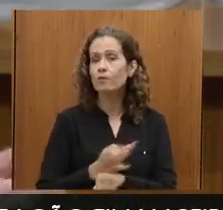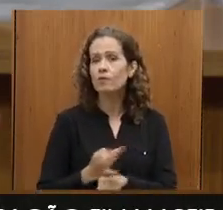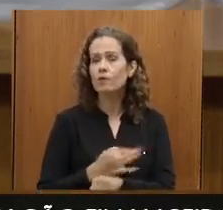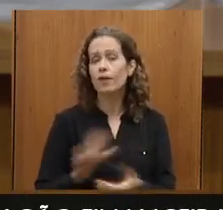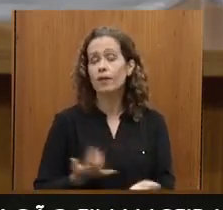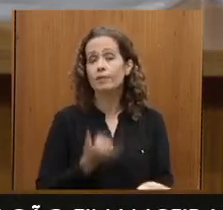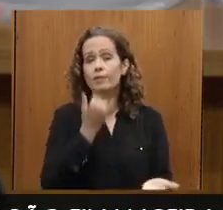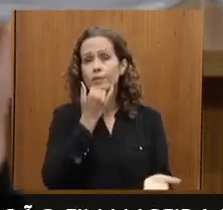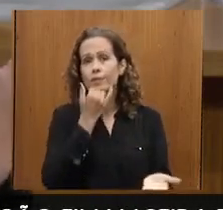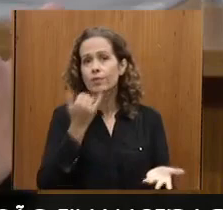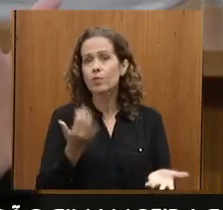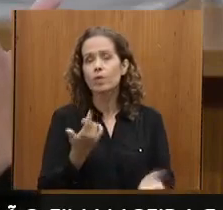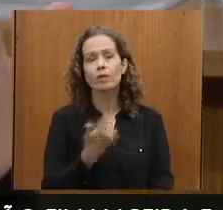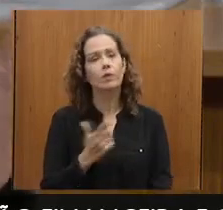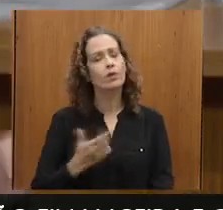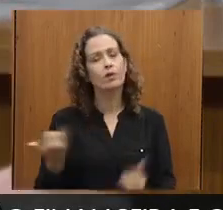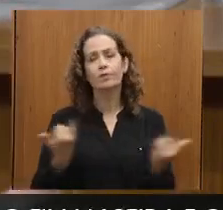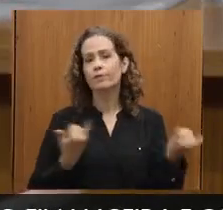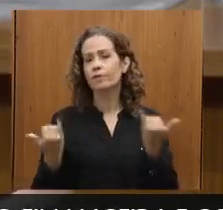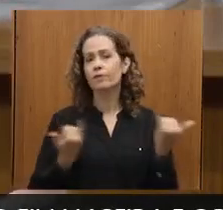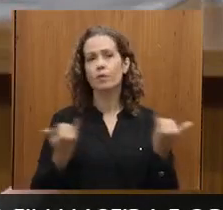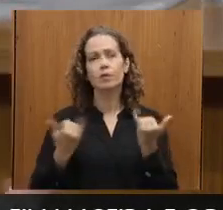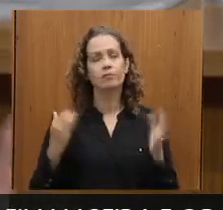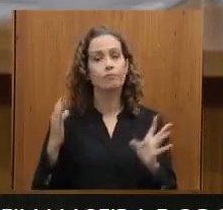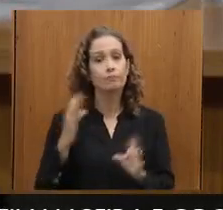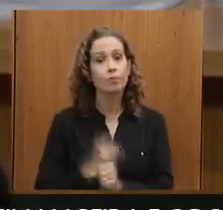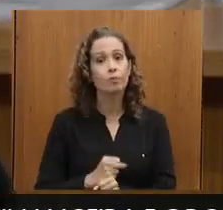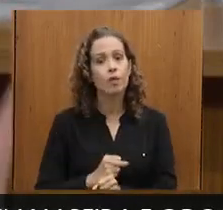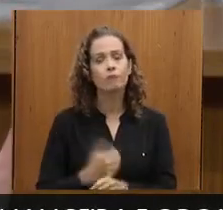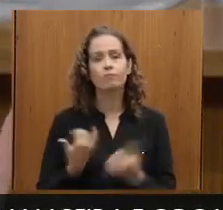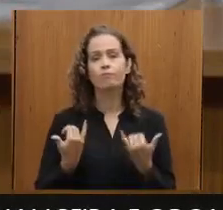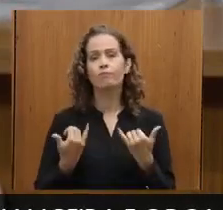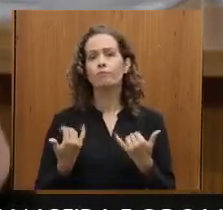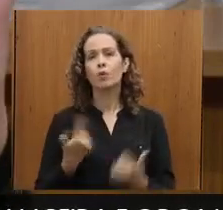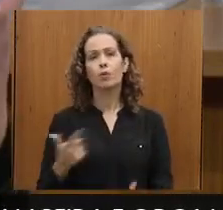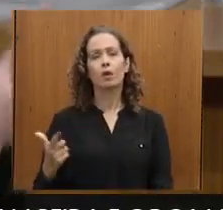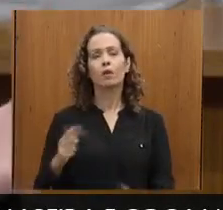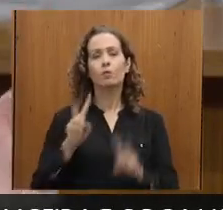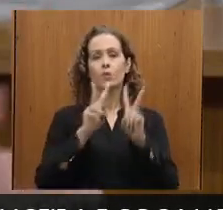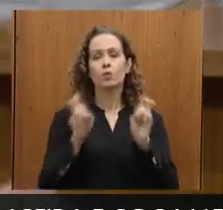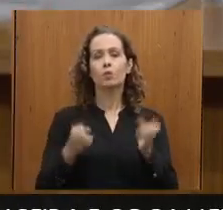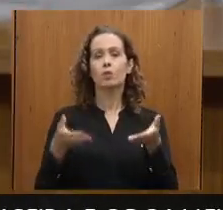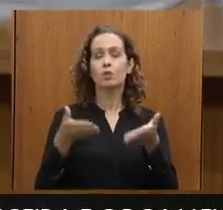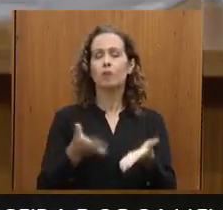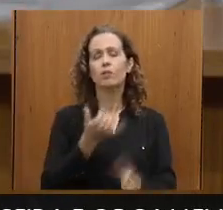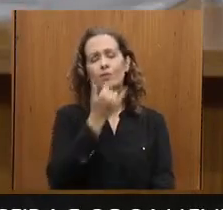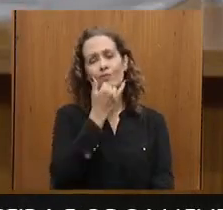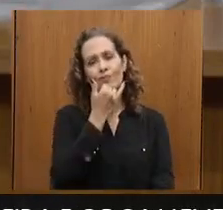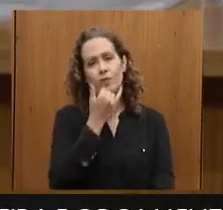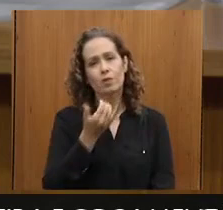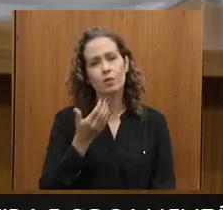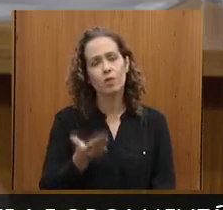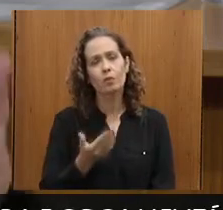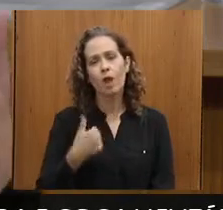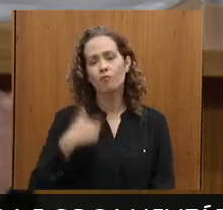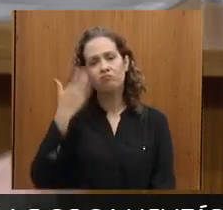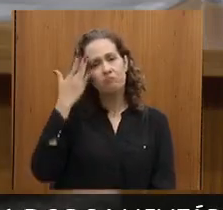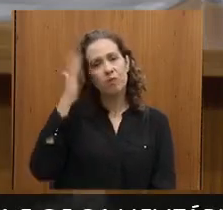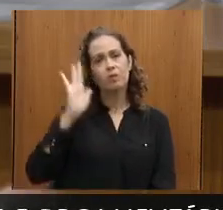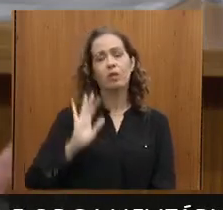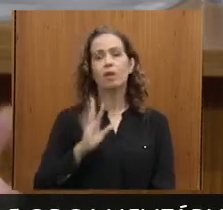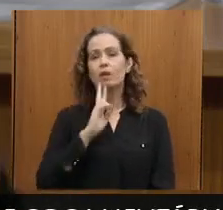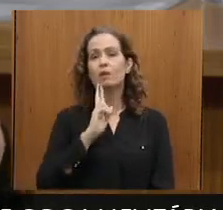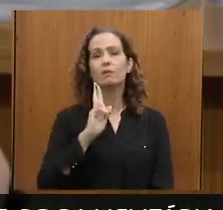desculpa, eu não tenho aqui a informação completa sobre o tema, eu peço desculpas por não saber te